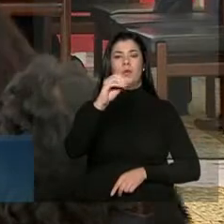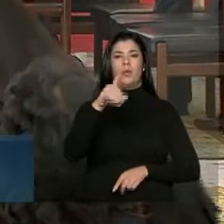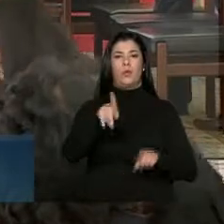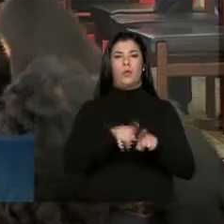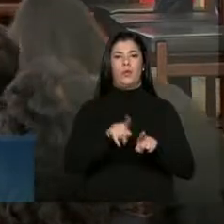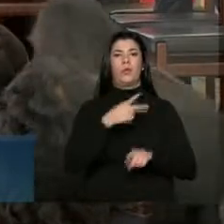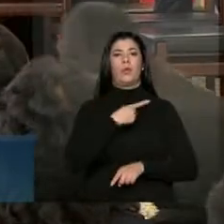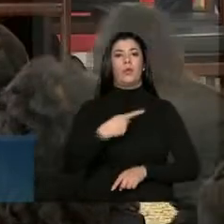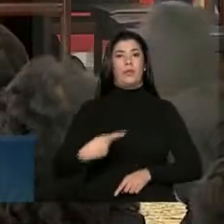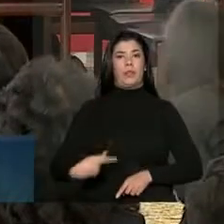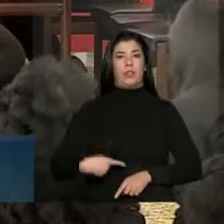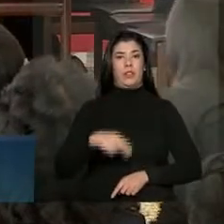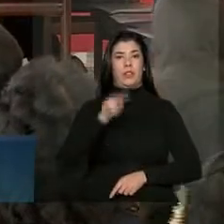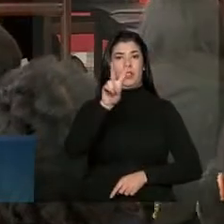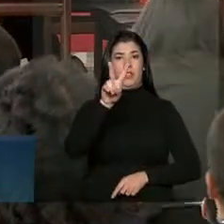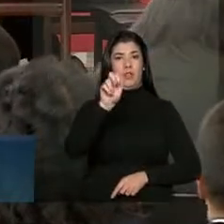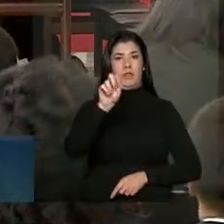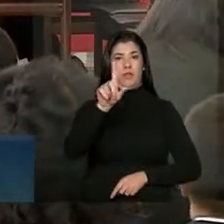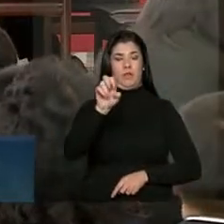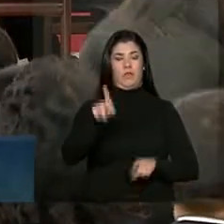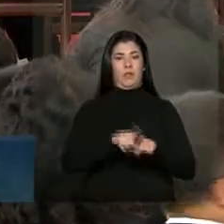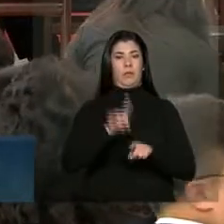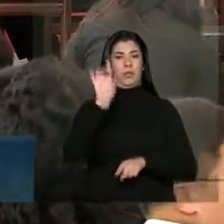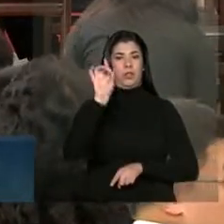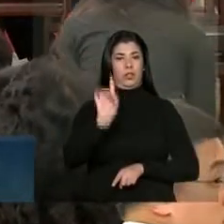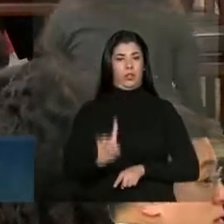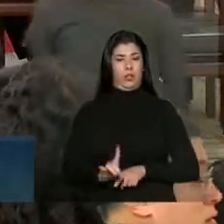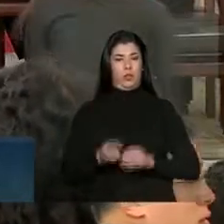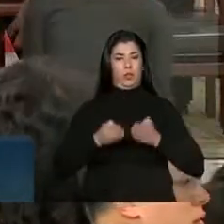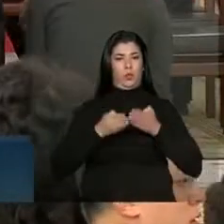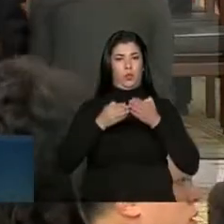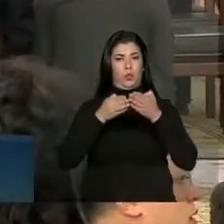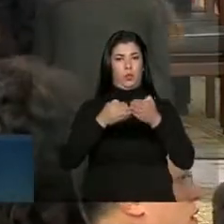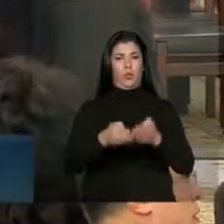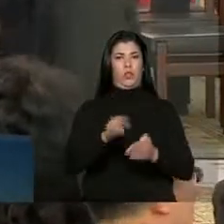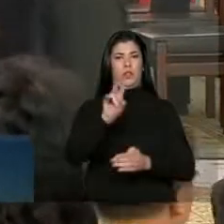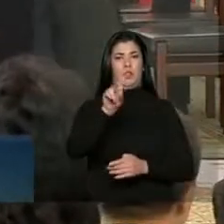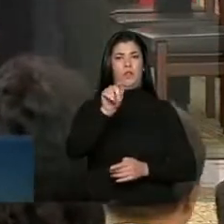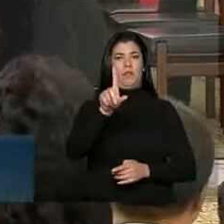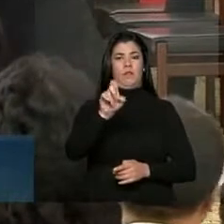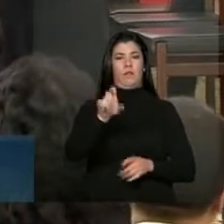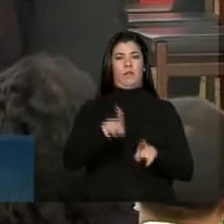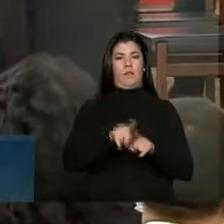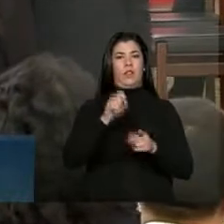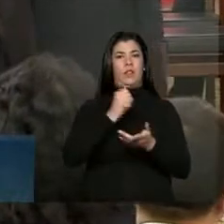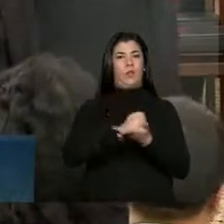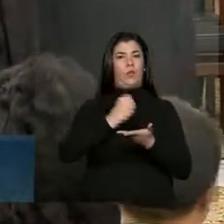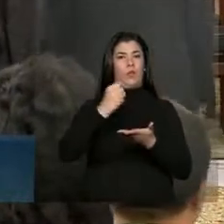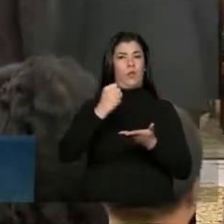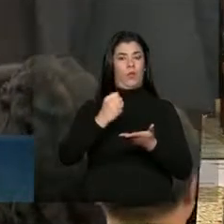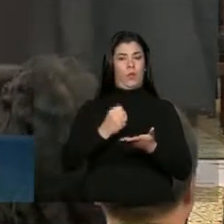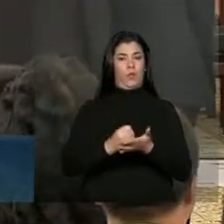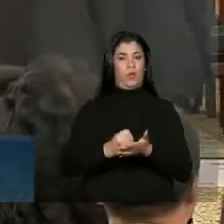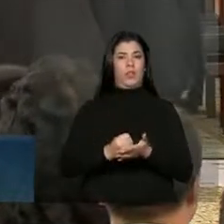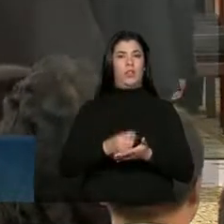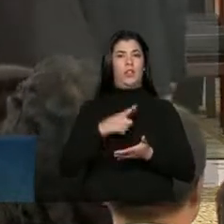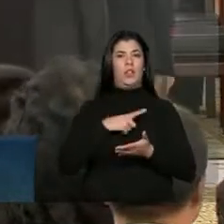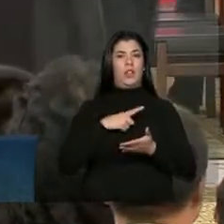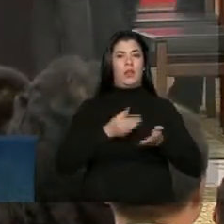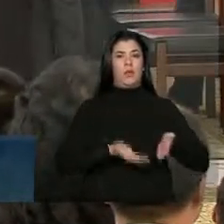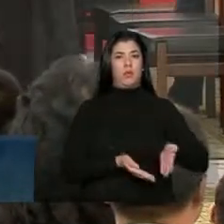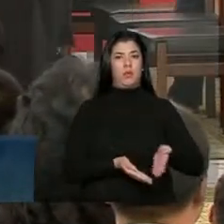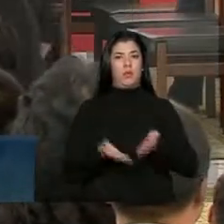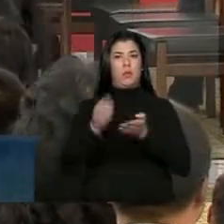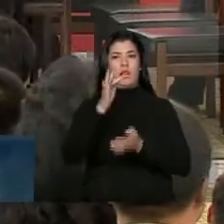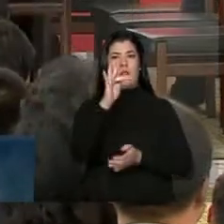Vale, Murilo Ferreira, e diretor de navegação da Vale, Guriger Singh. Contrato de afretamento entre a Vale